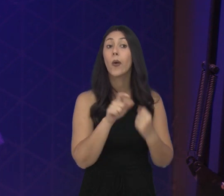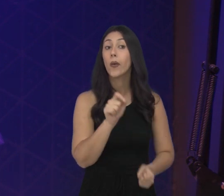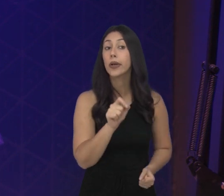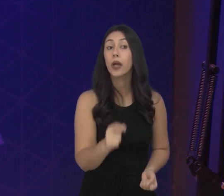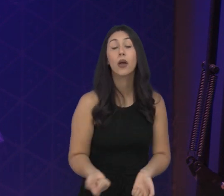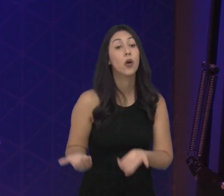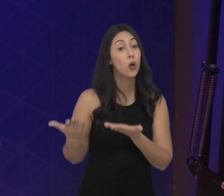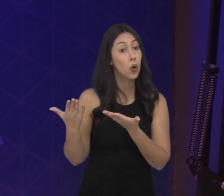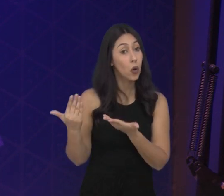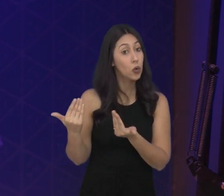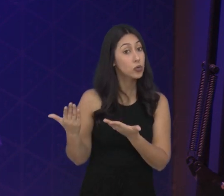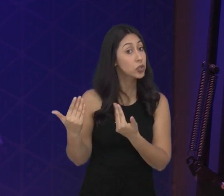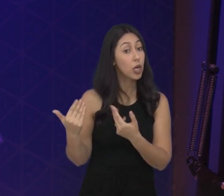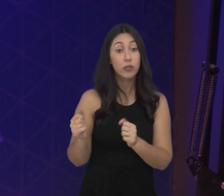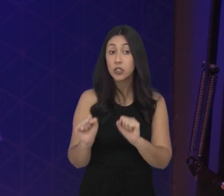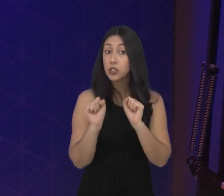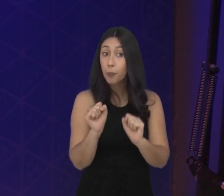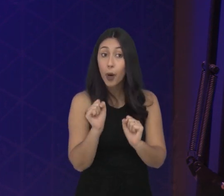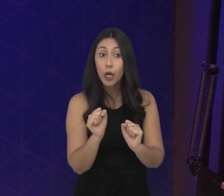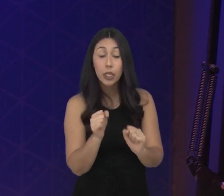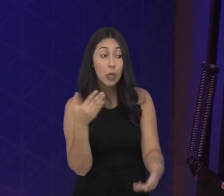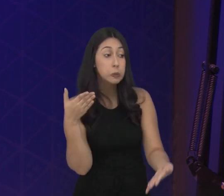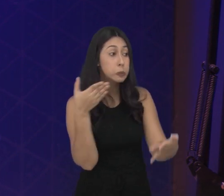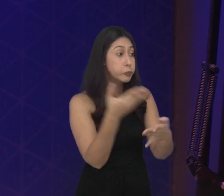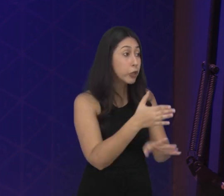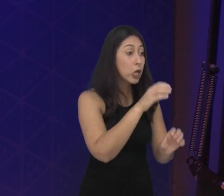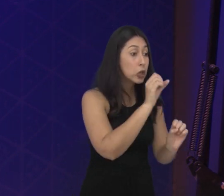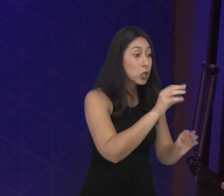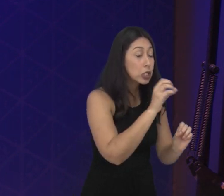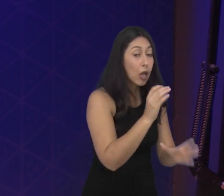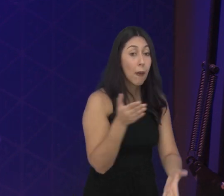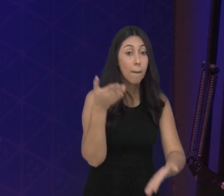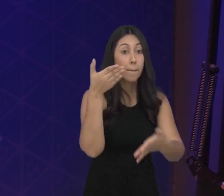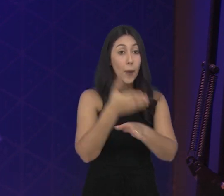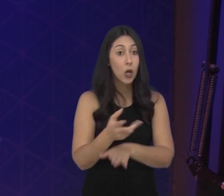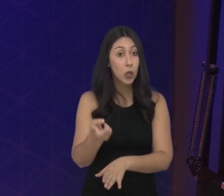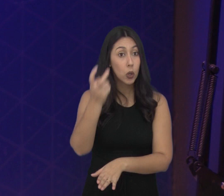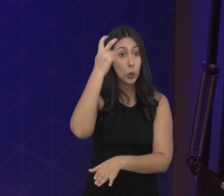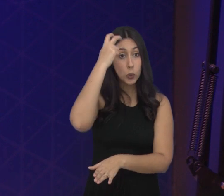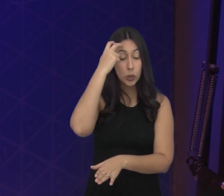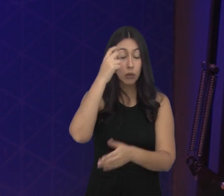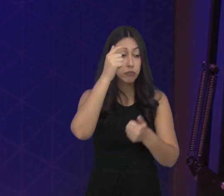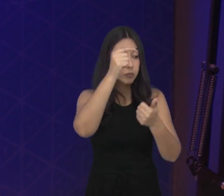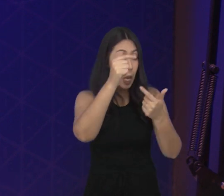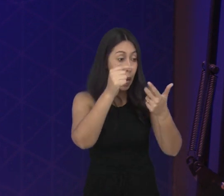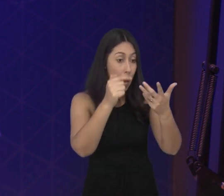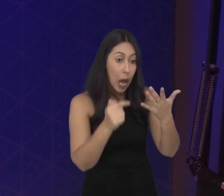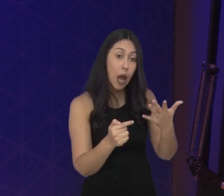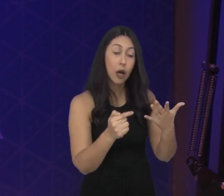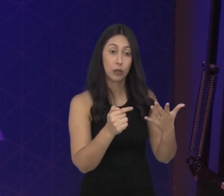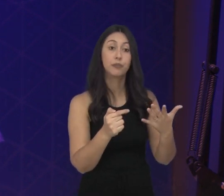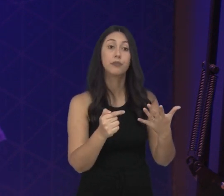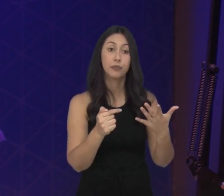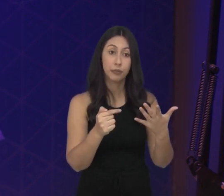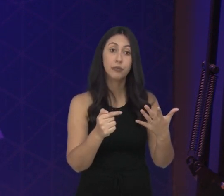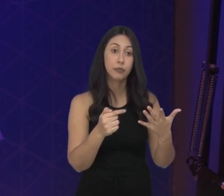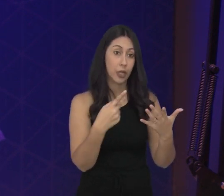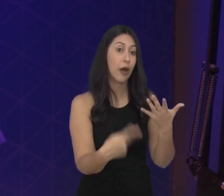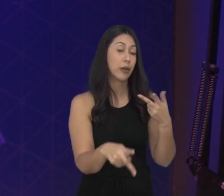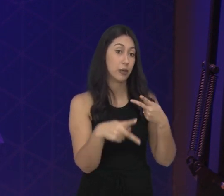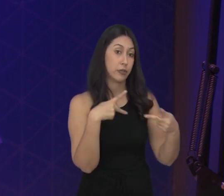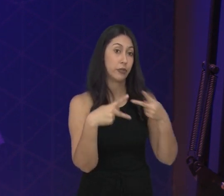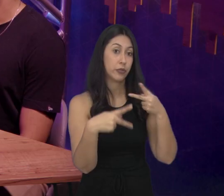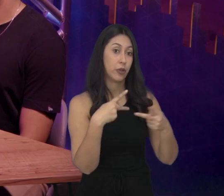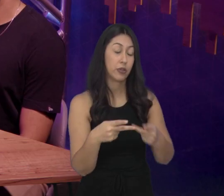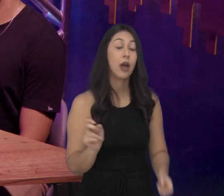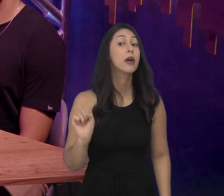jovens, eles tenham, né, acesso à educação, à cultura e a outras ferramentas, outros equipamentos públicos